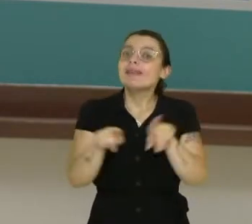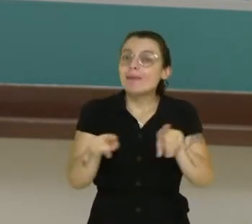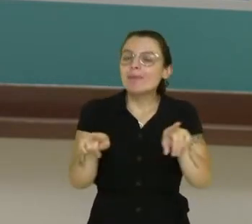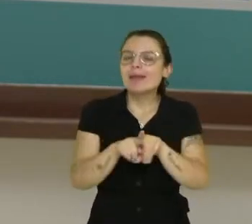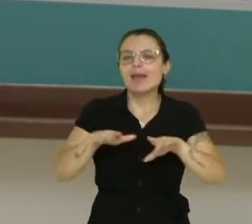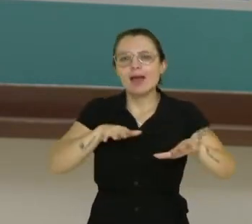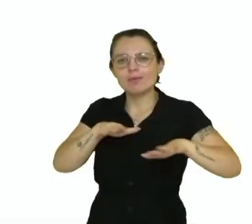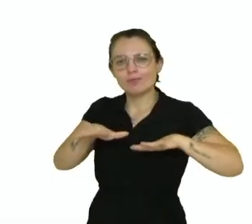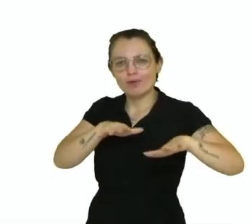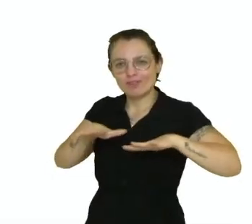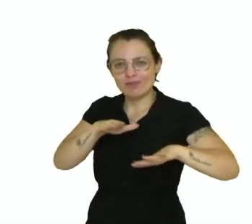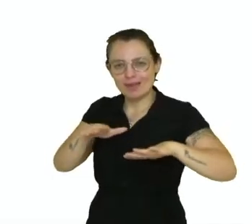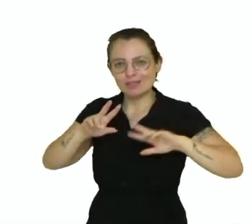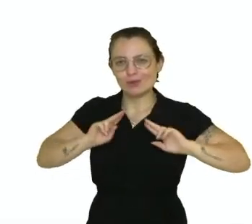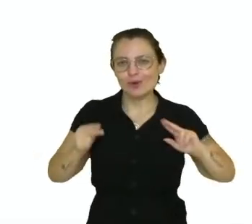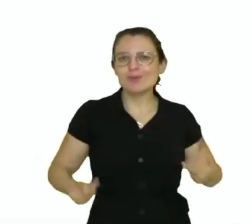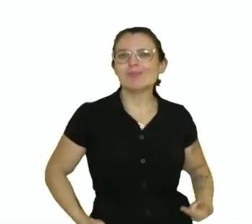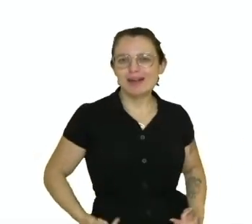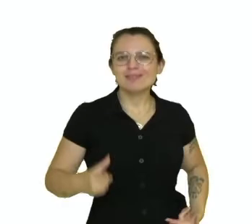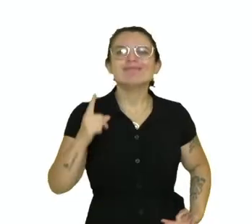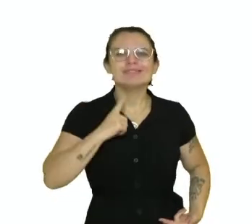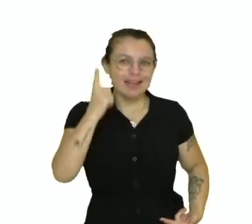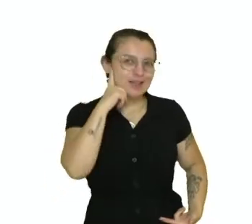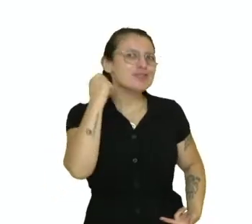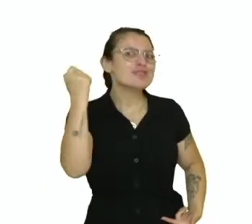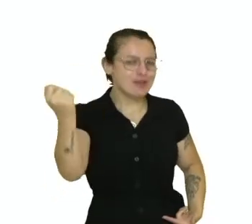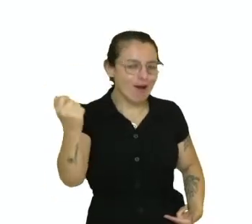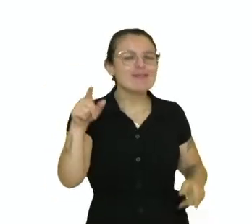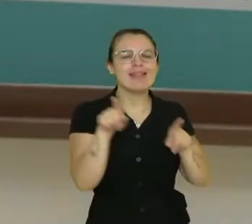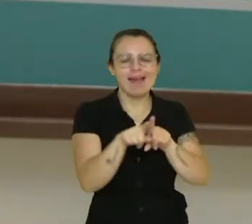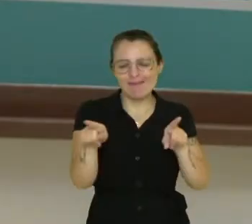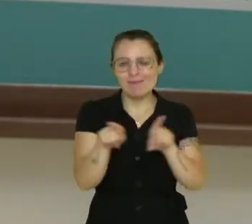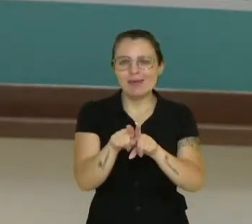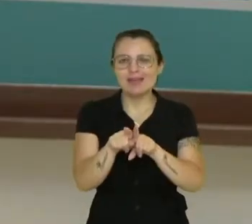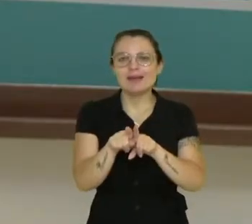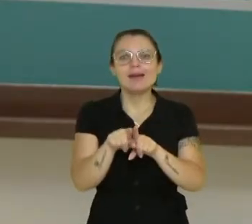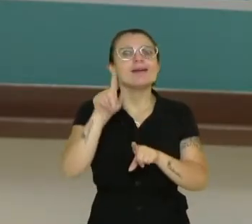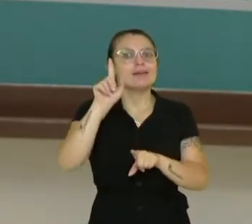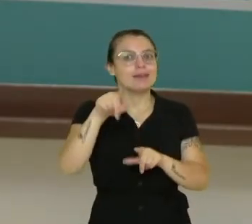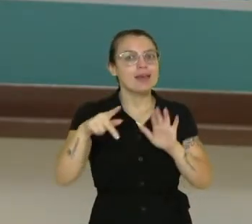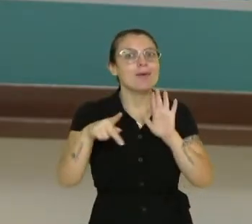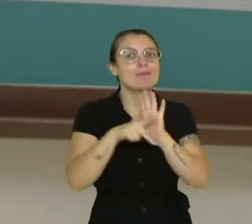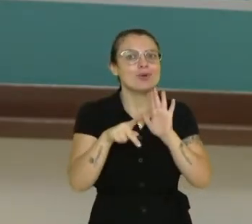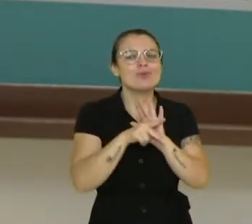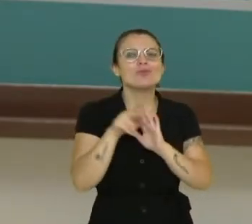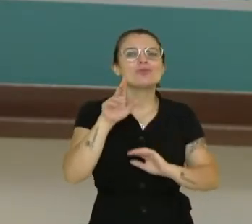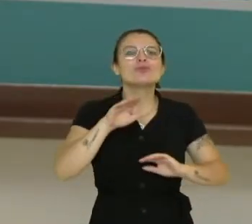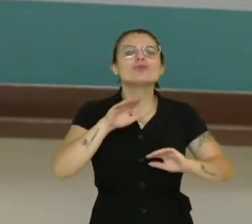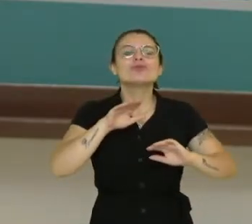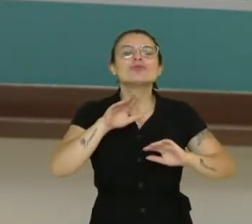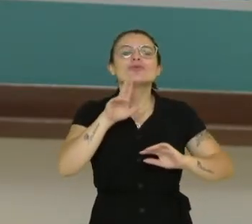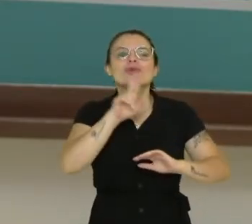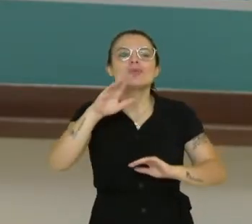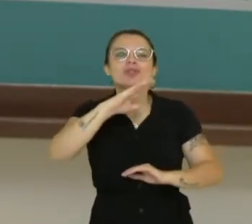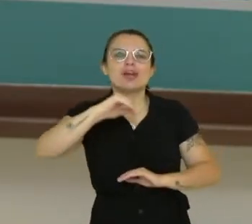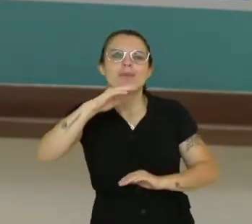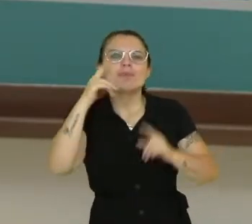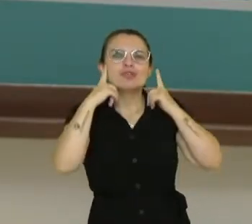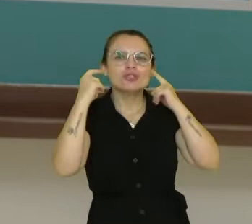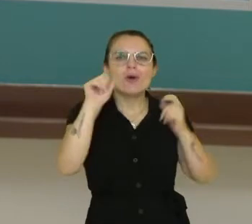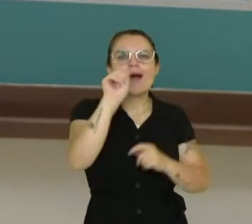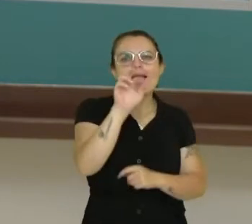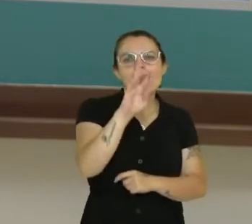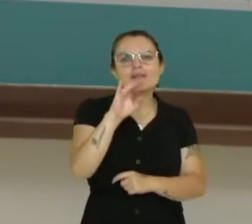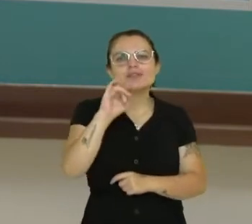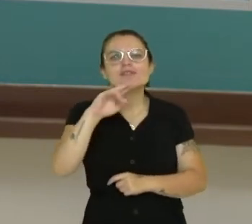artificiais. Bom, o som, ele é um fenômeno acústico. Como assim? São ondas produzidas